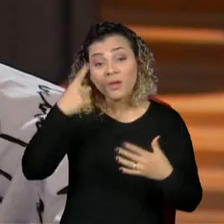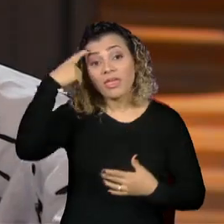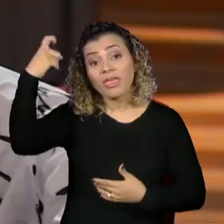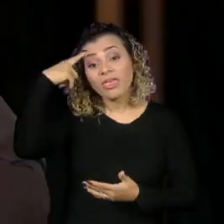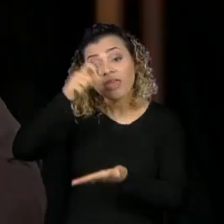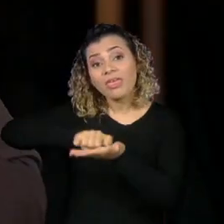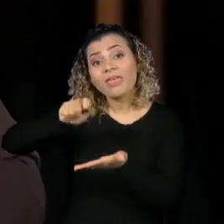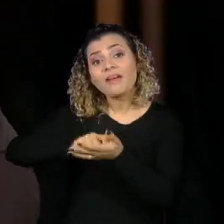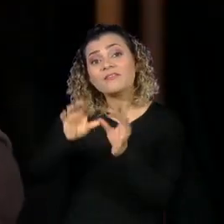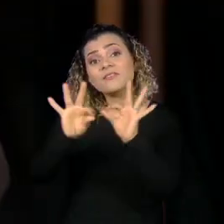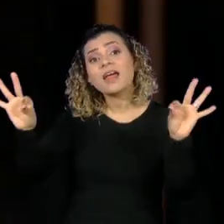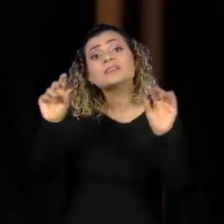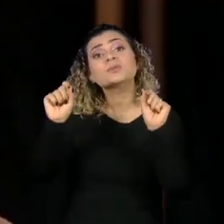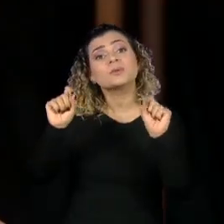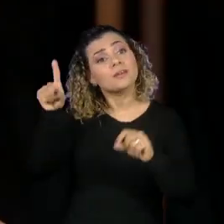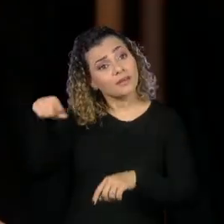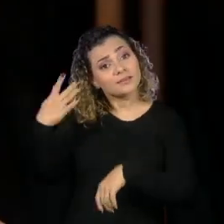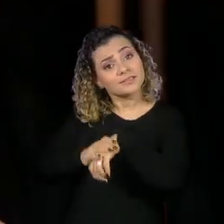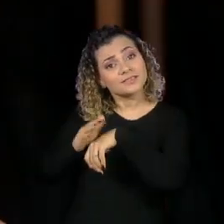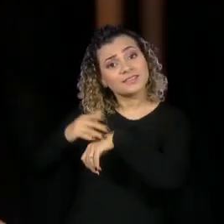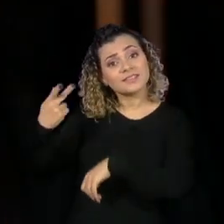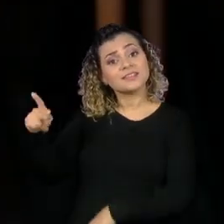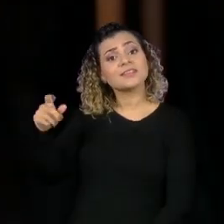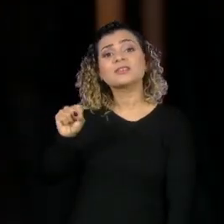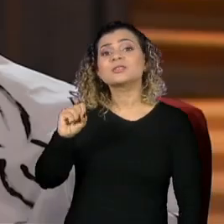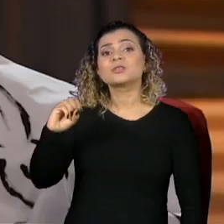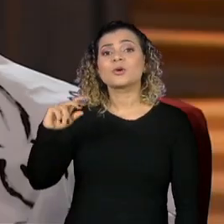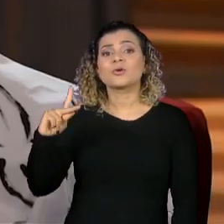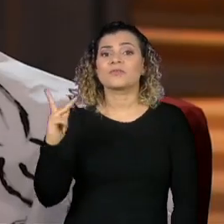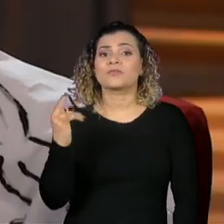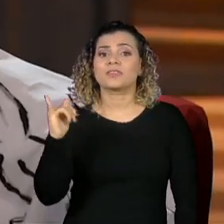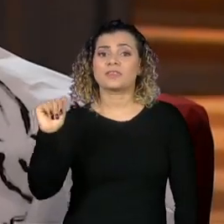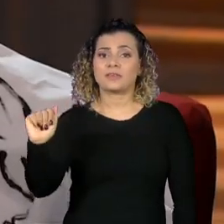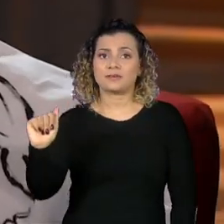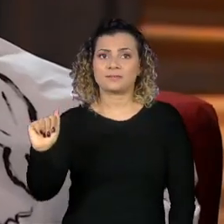aí onde você encontra beleza Sofia